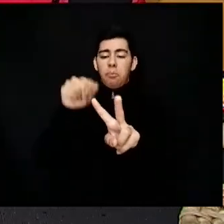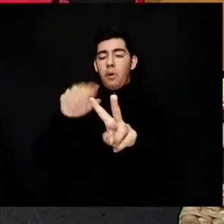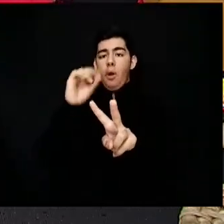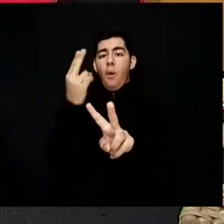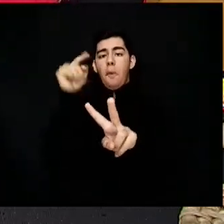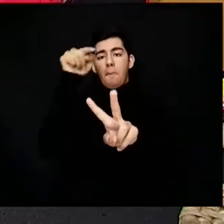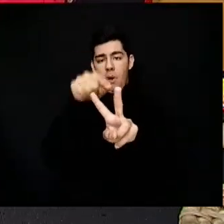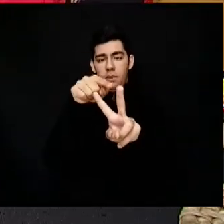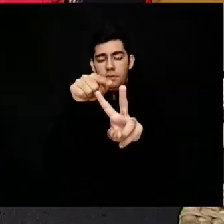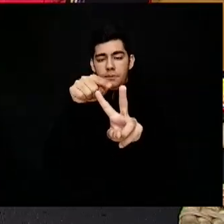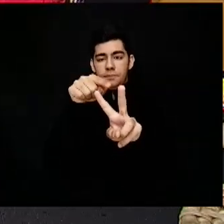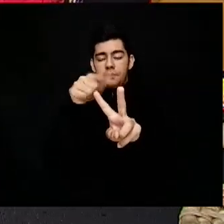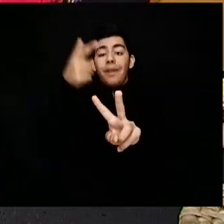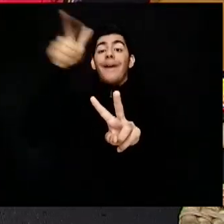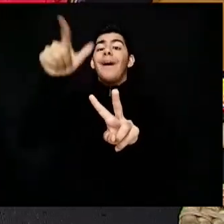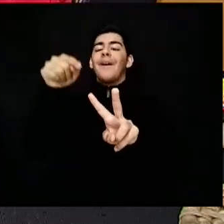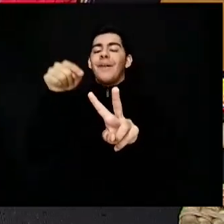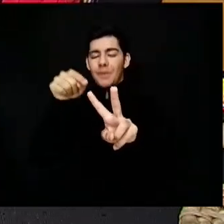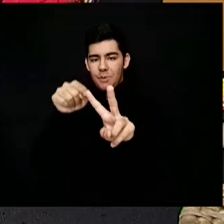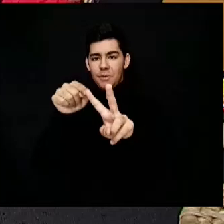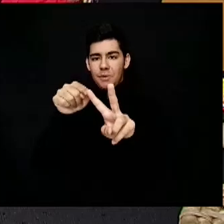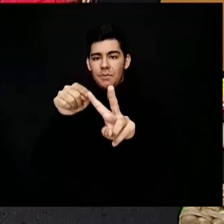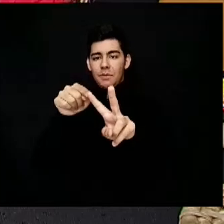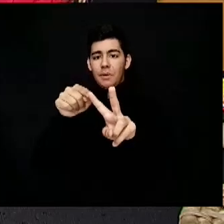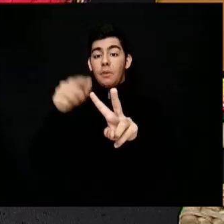alça, ela vai entrar por baixo.